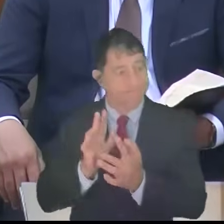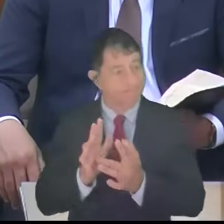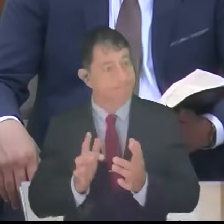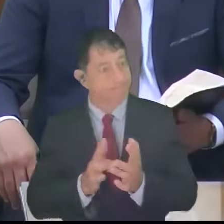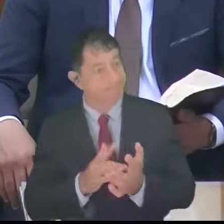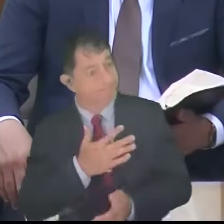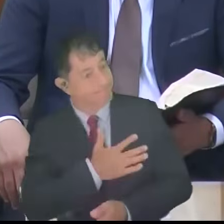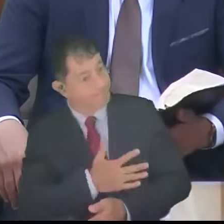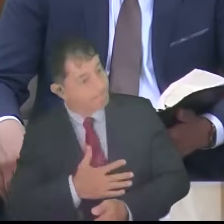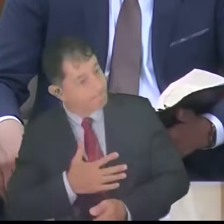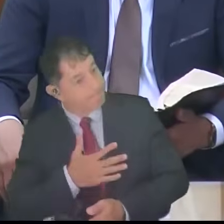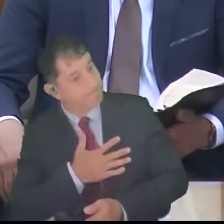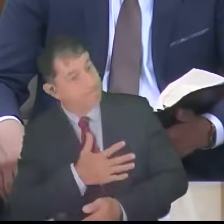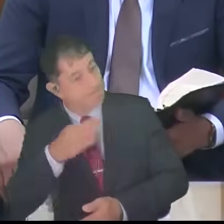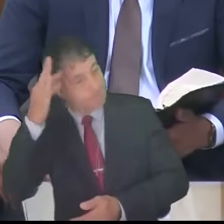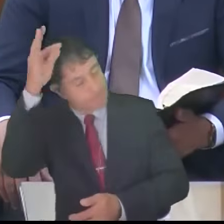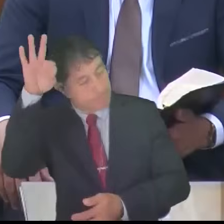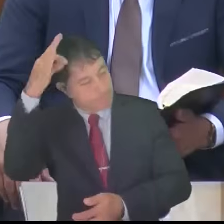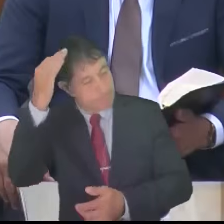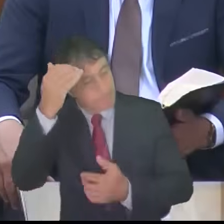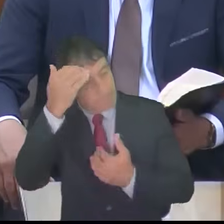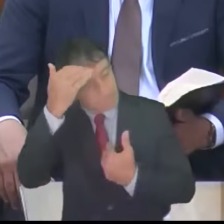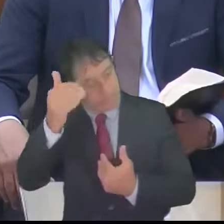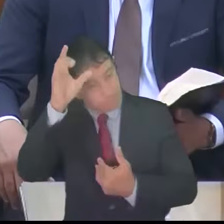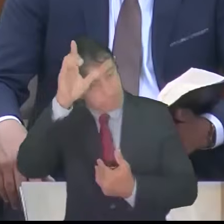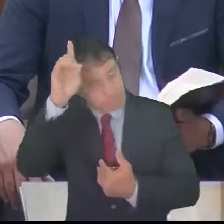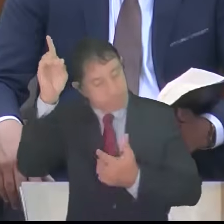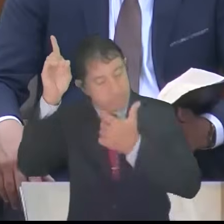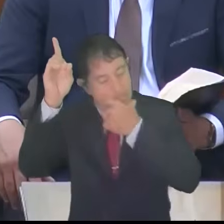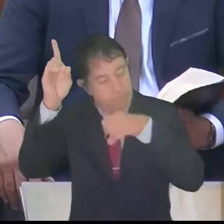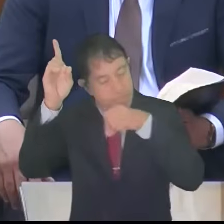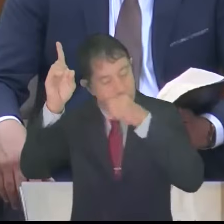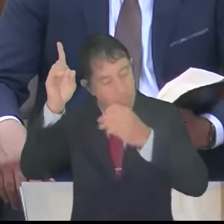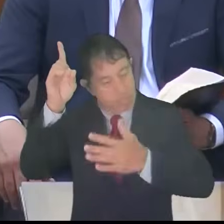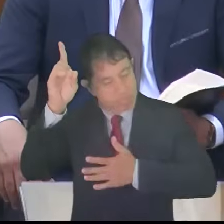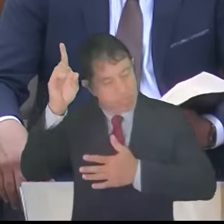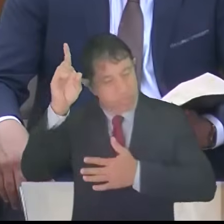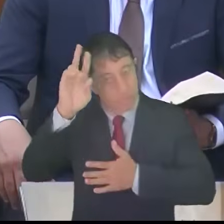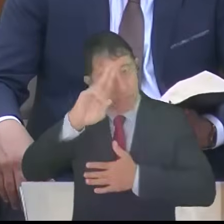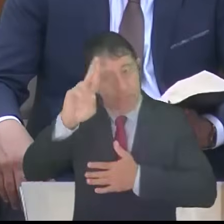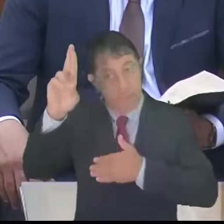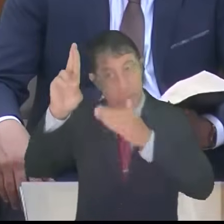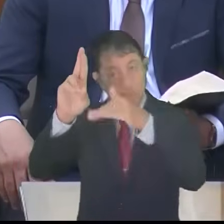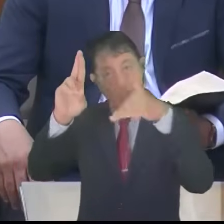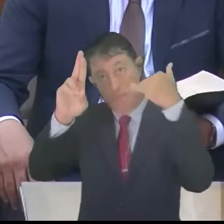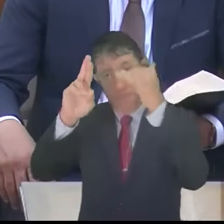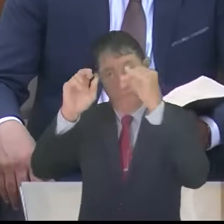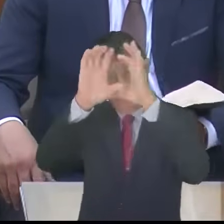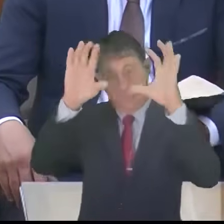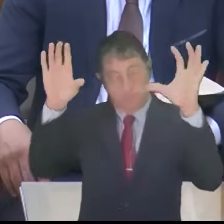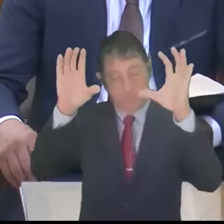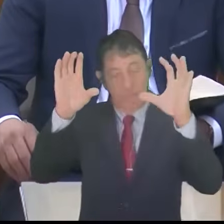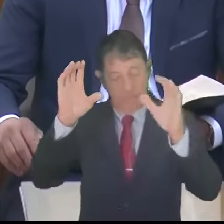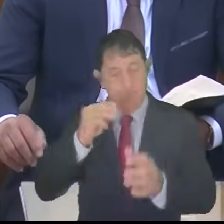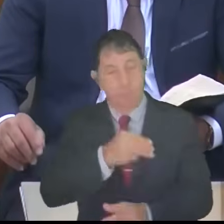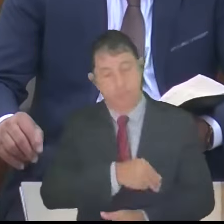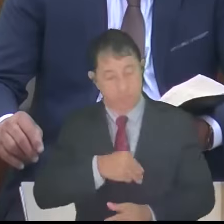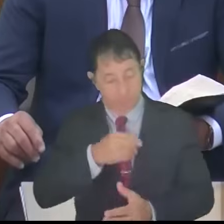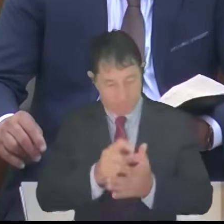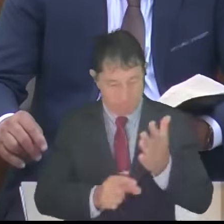Santo e disse: graças te dou, Pai, Senhor dos céus e da terra, Mateus 11,